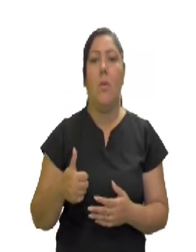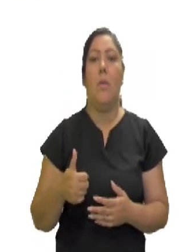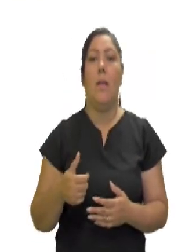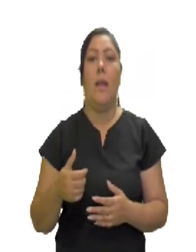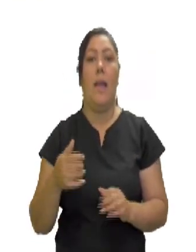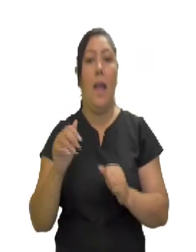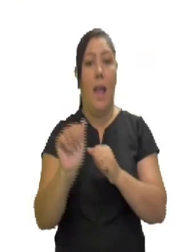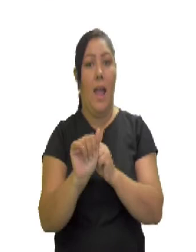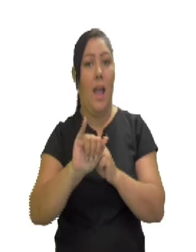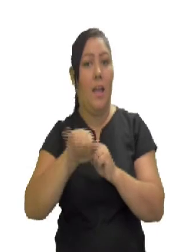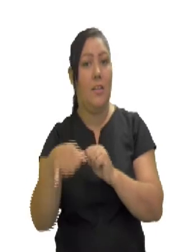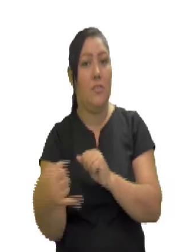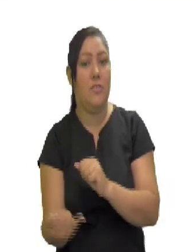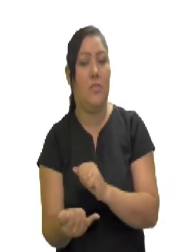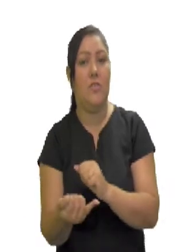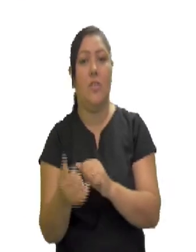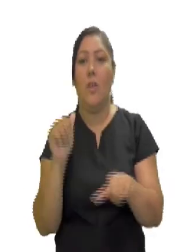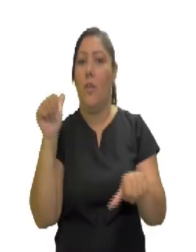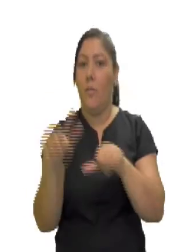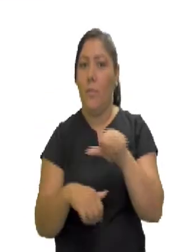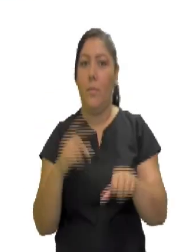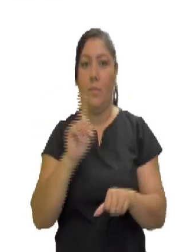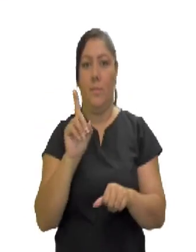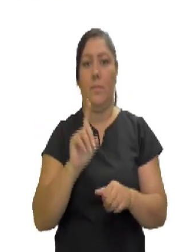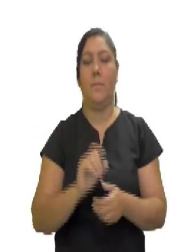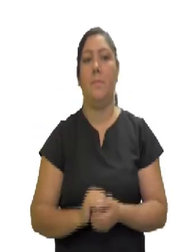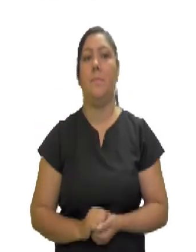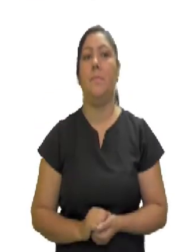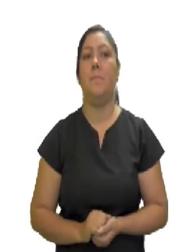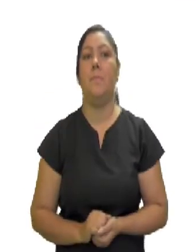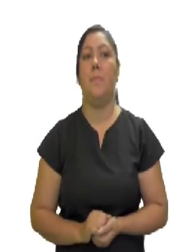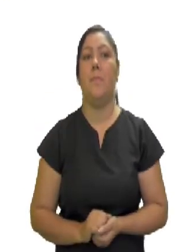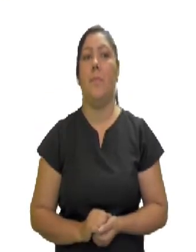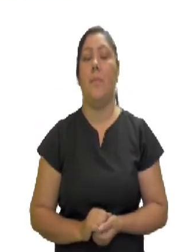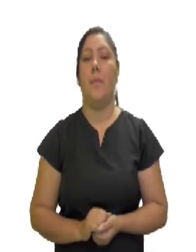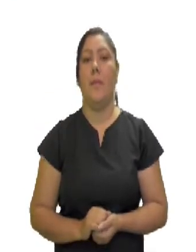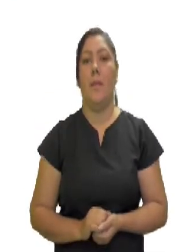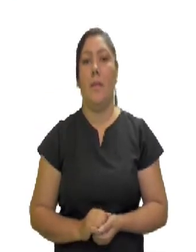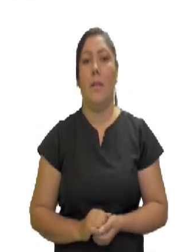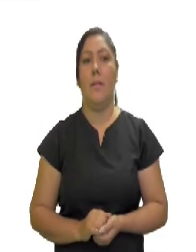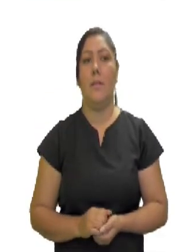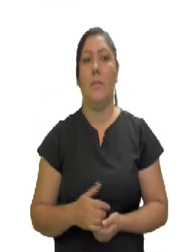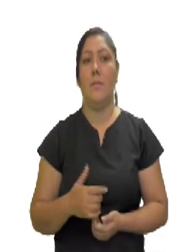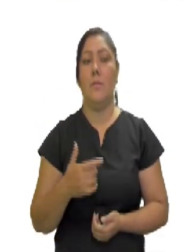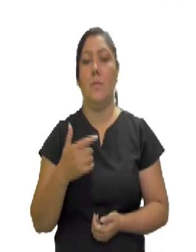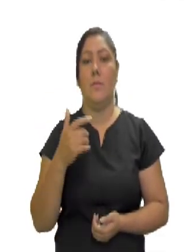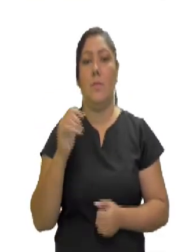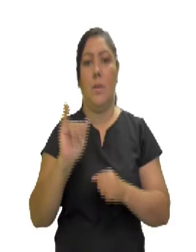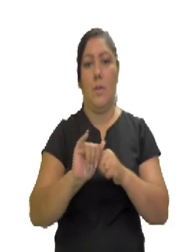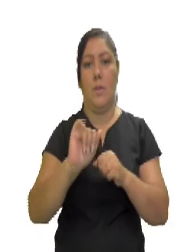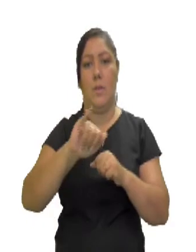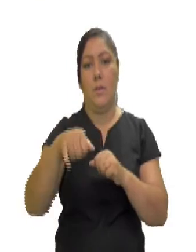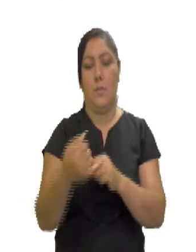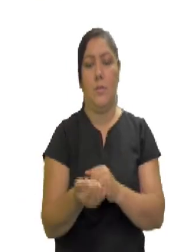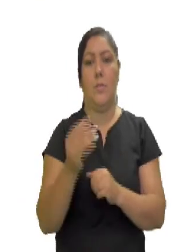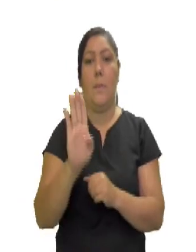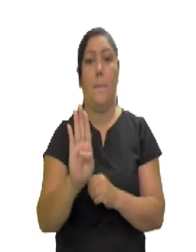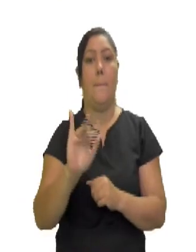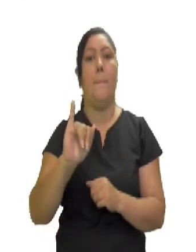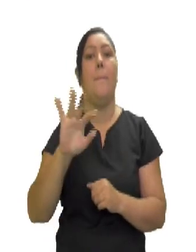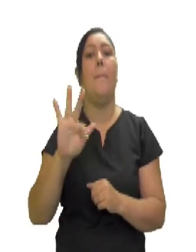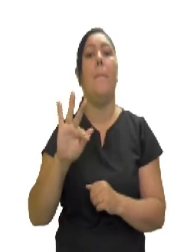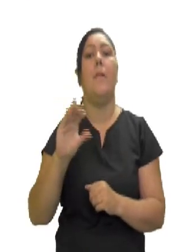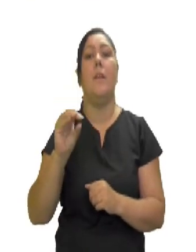Então, por isso que ele é uniforme. E os biformes, que é a forma que varia conforme